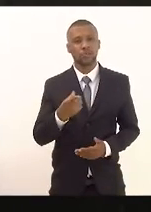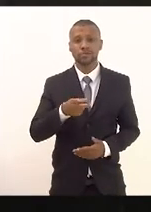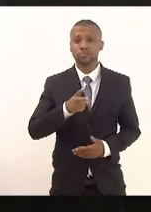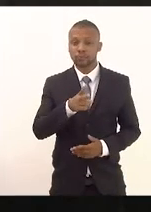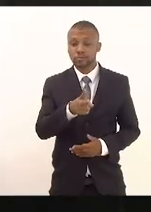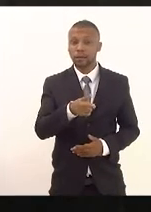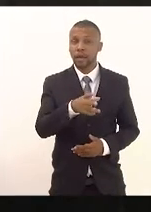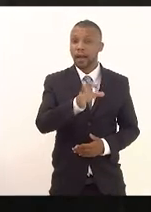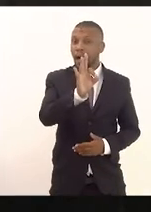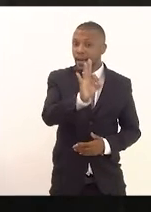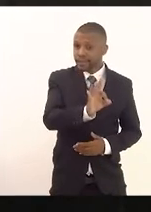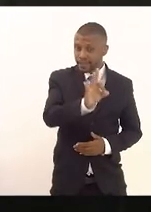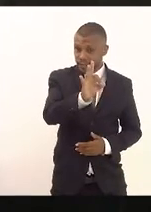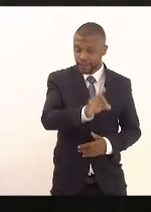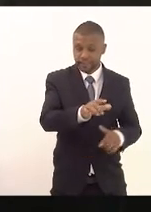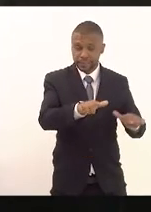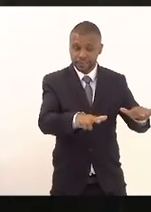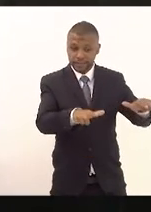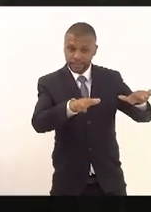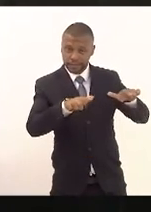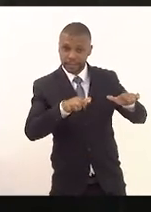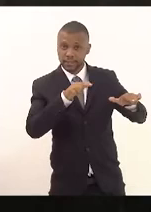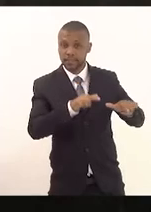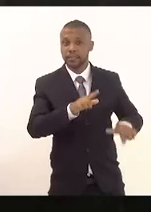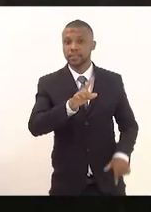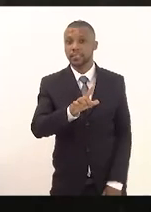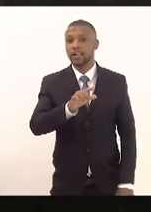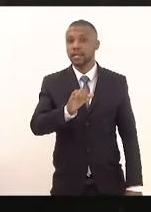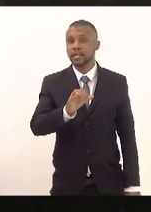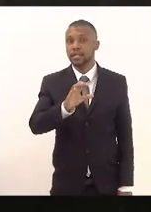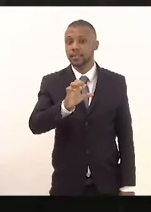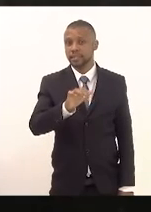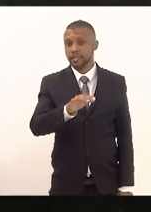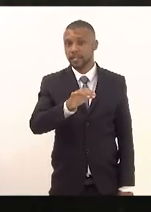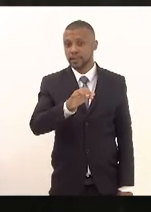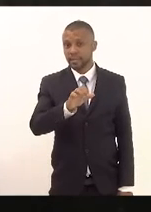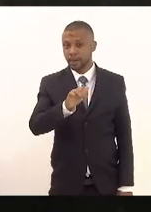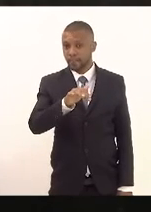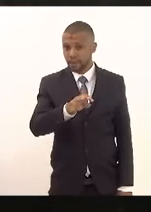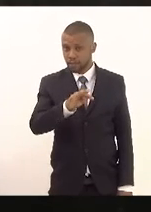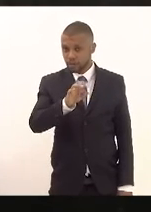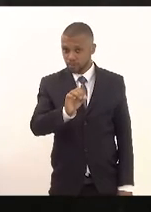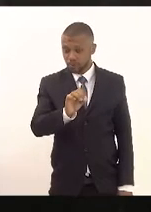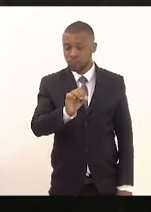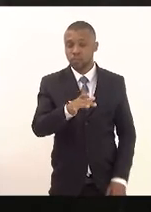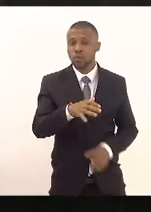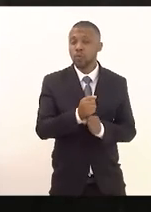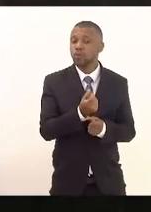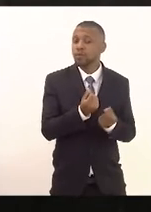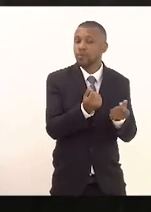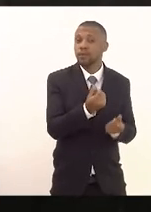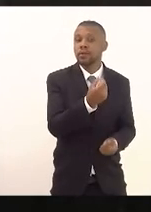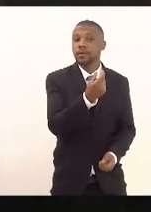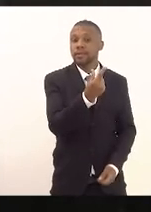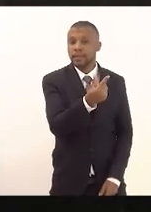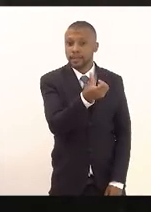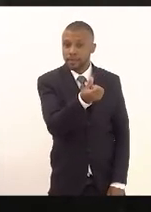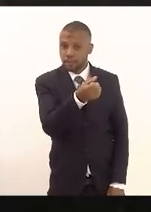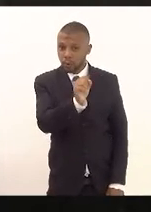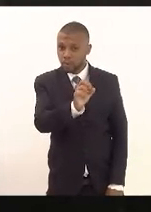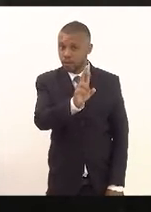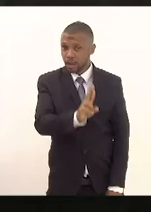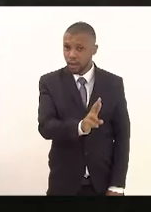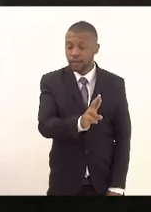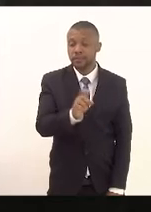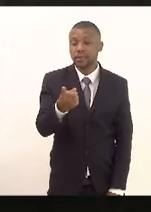taxa de licenciamento de 778e expurgamos da lei é a taxa